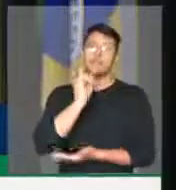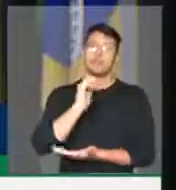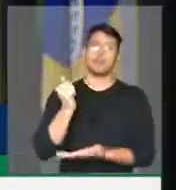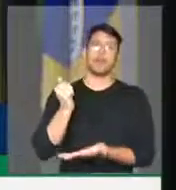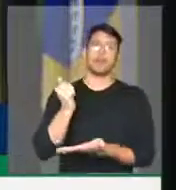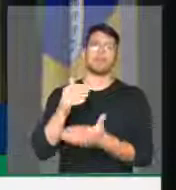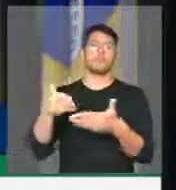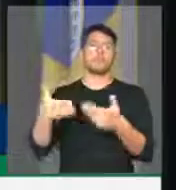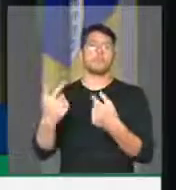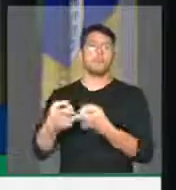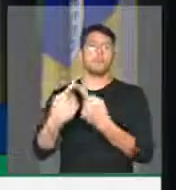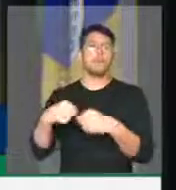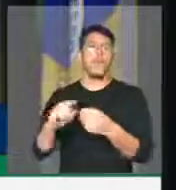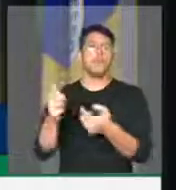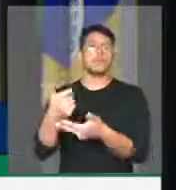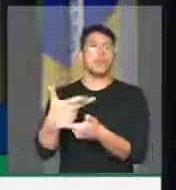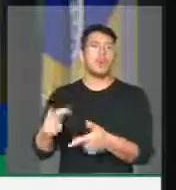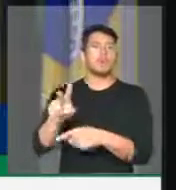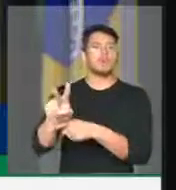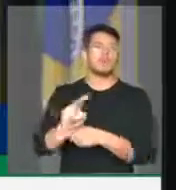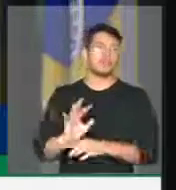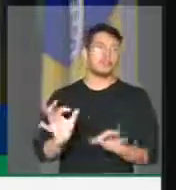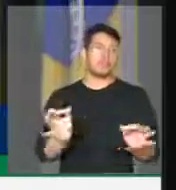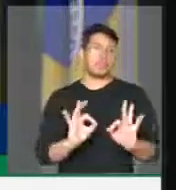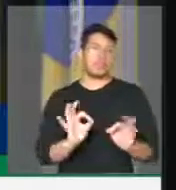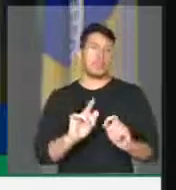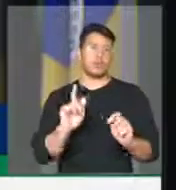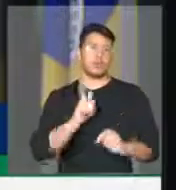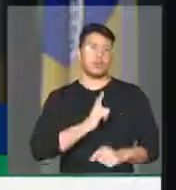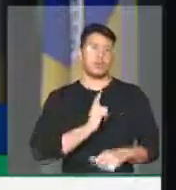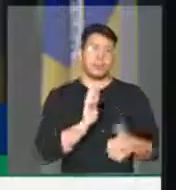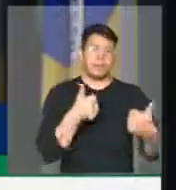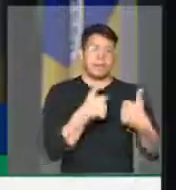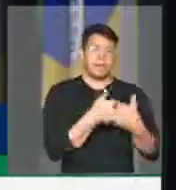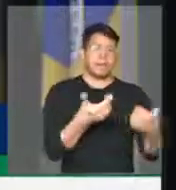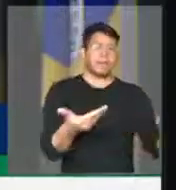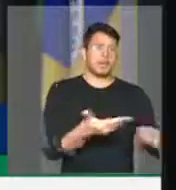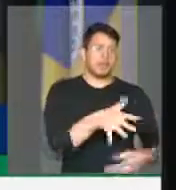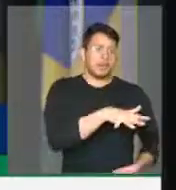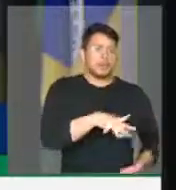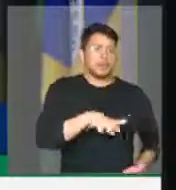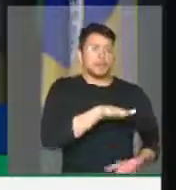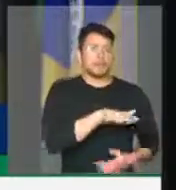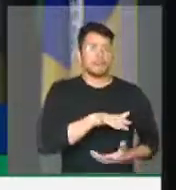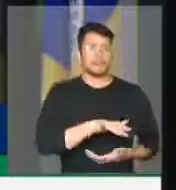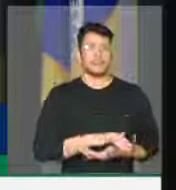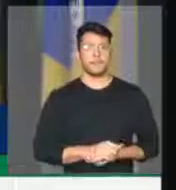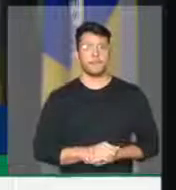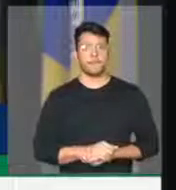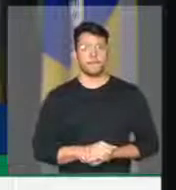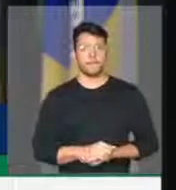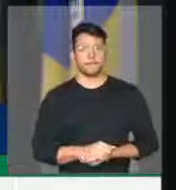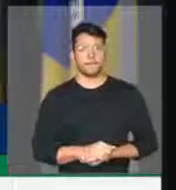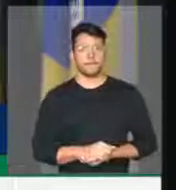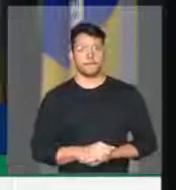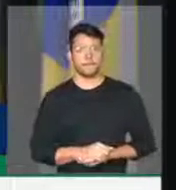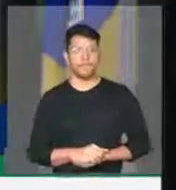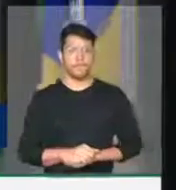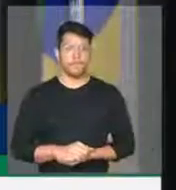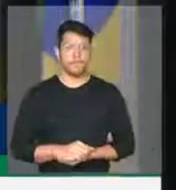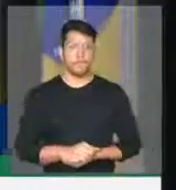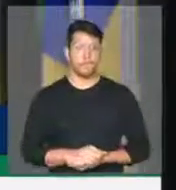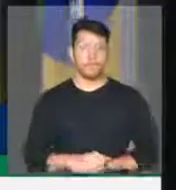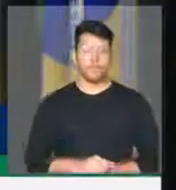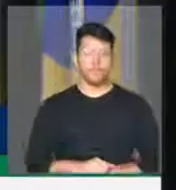de pedidos de empréstimos. As próprias prefeituras vão ter ali mais perto um mecanismo de solução de